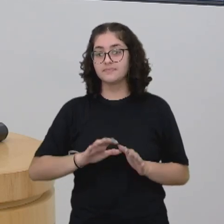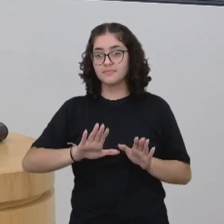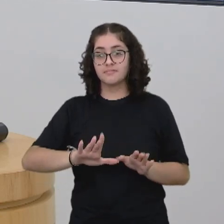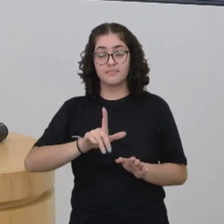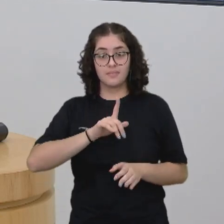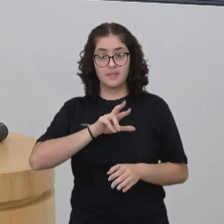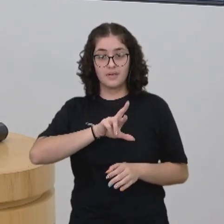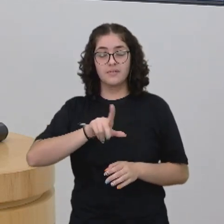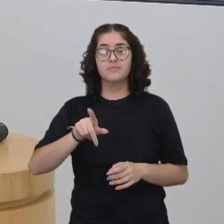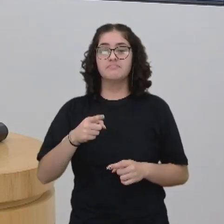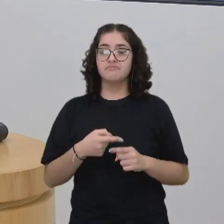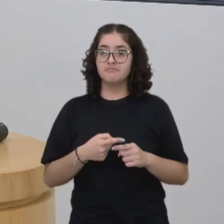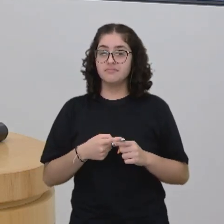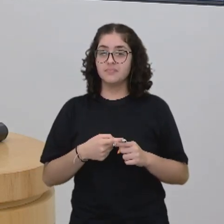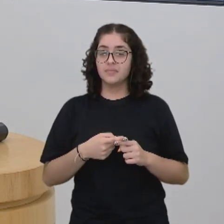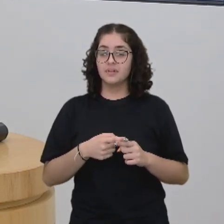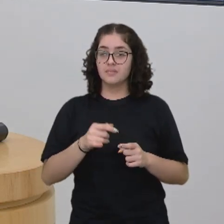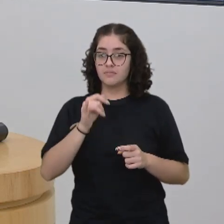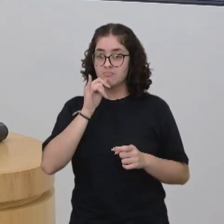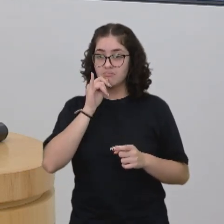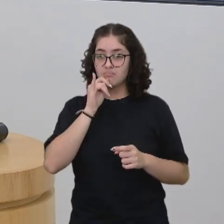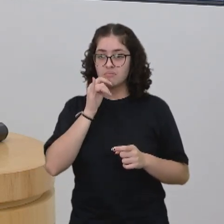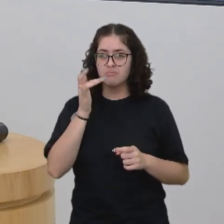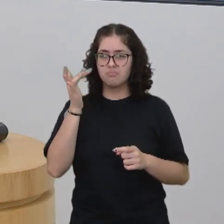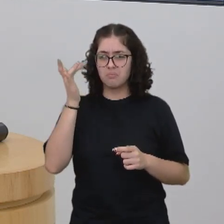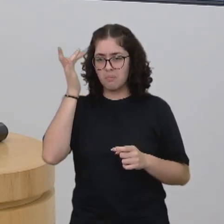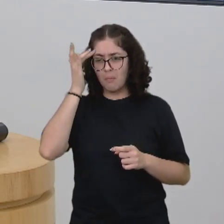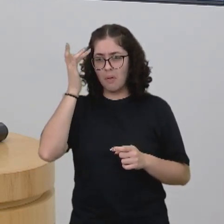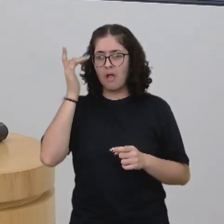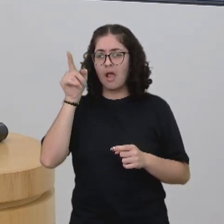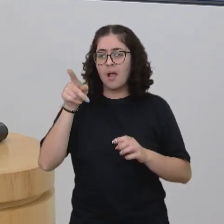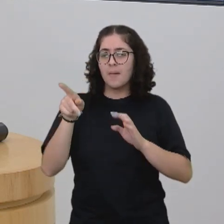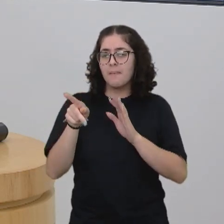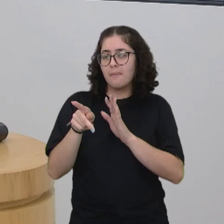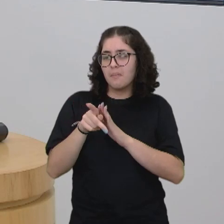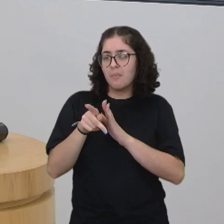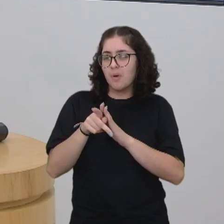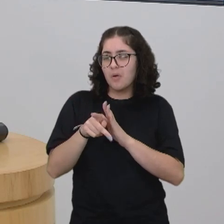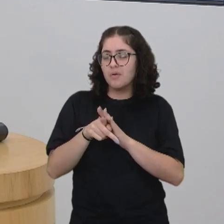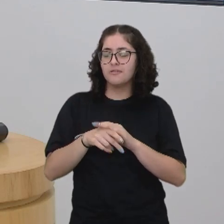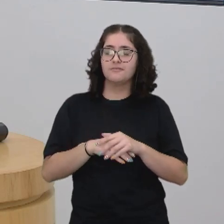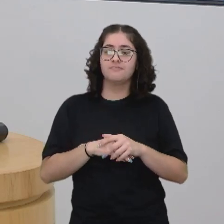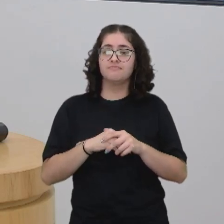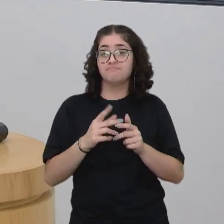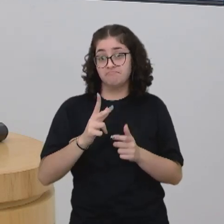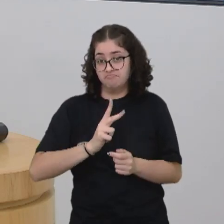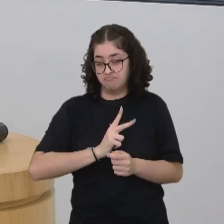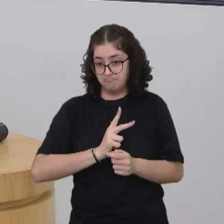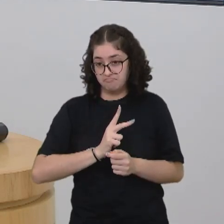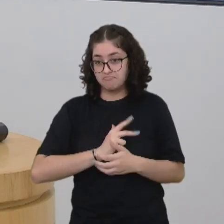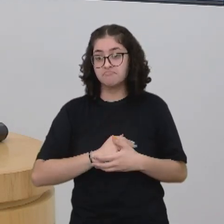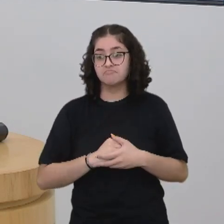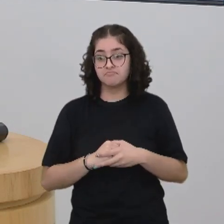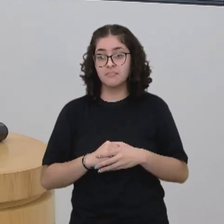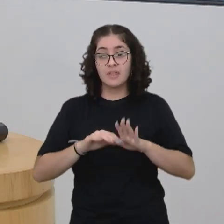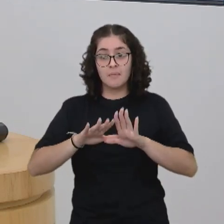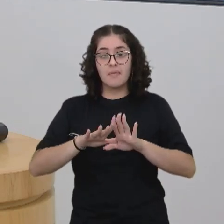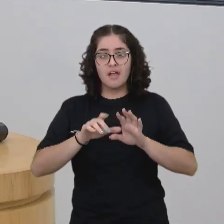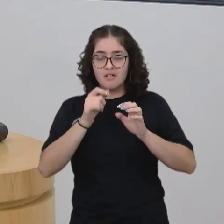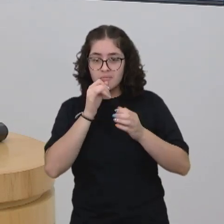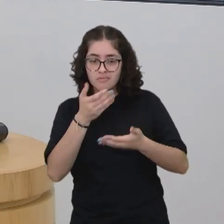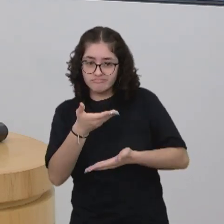diferente. Porque enquanto a moral ela é realmente muito mais pessoal, ainda que